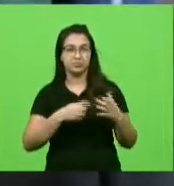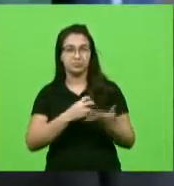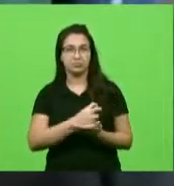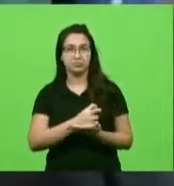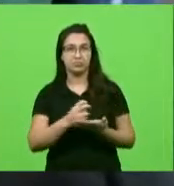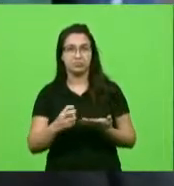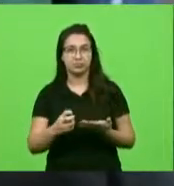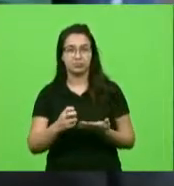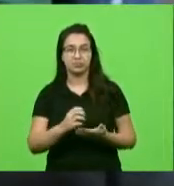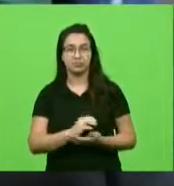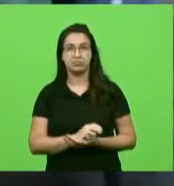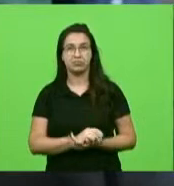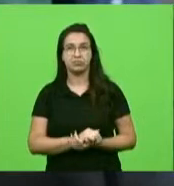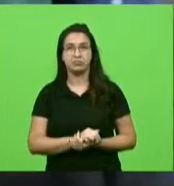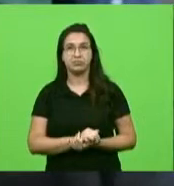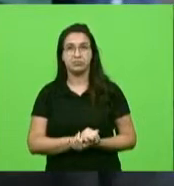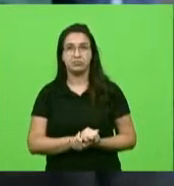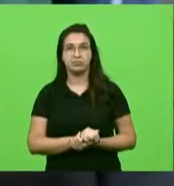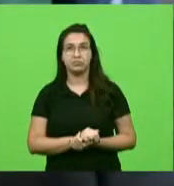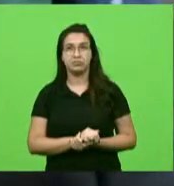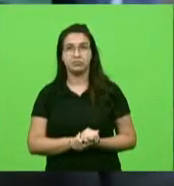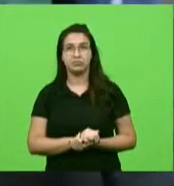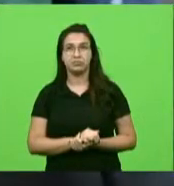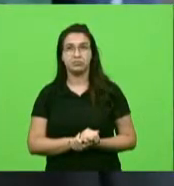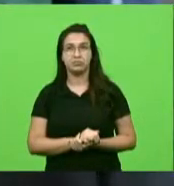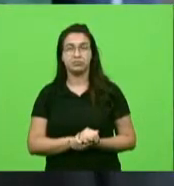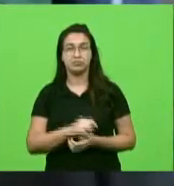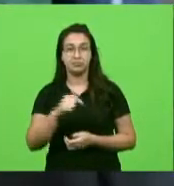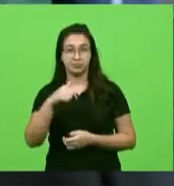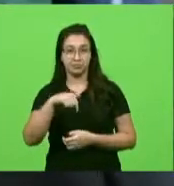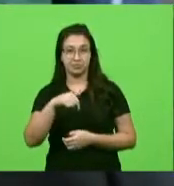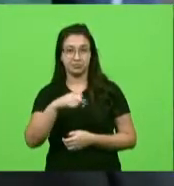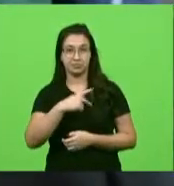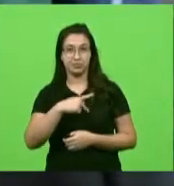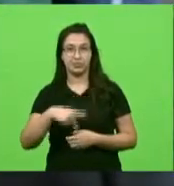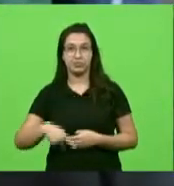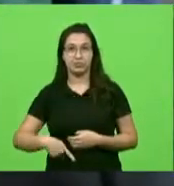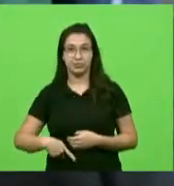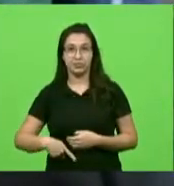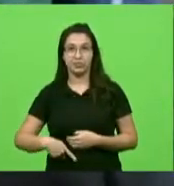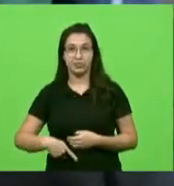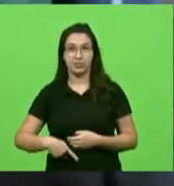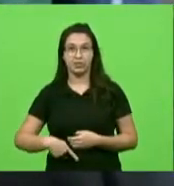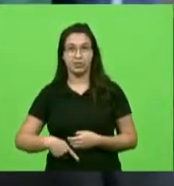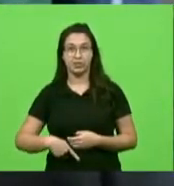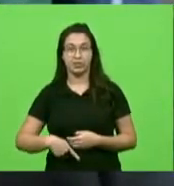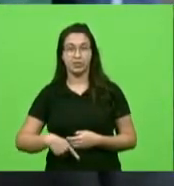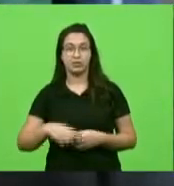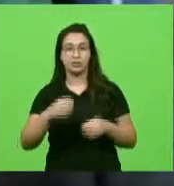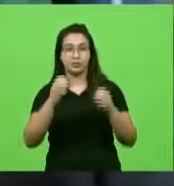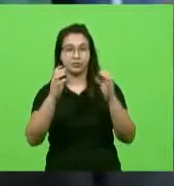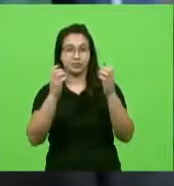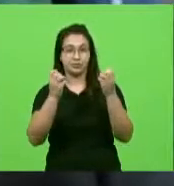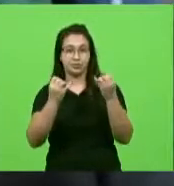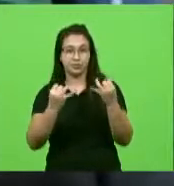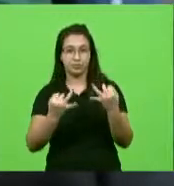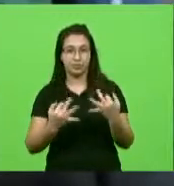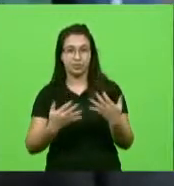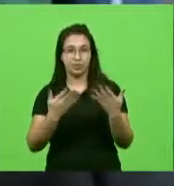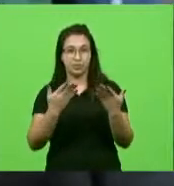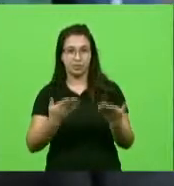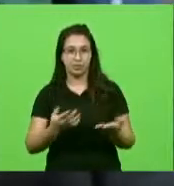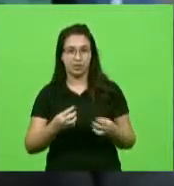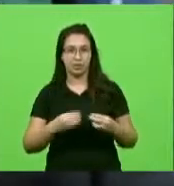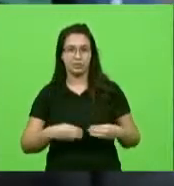seus membros. De pronto, cabe a este presidente ratificar na íntegra os termos do depoimento prestado ao Ministério Público de